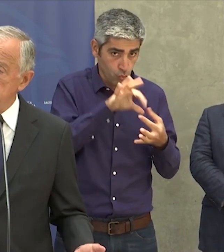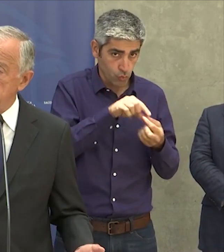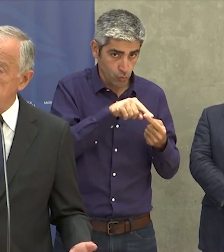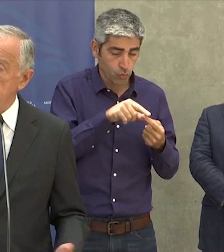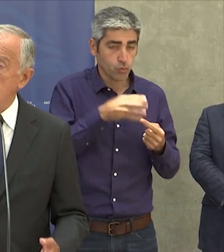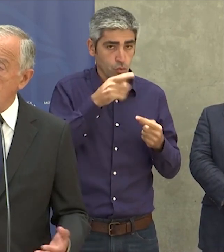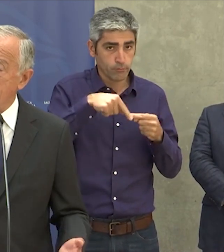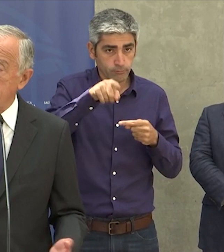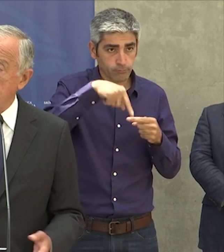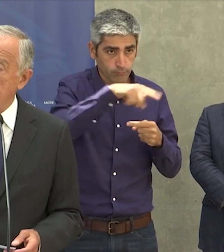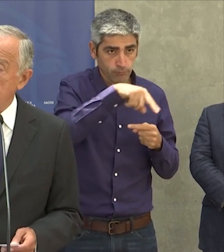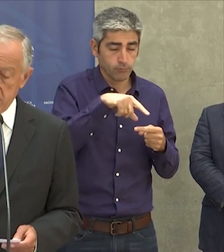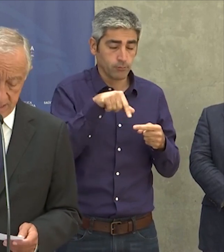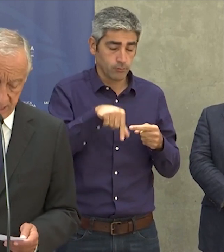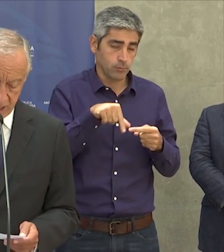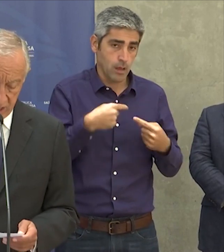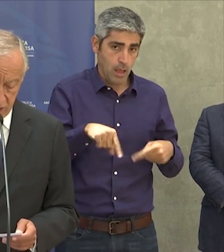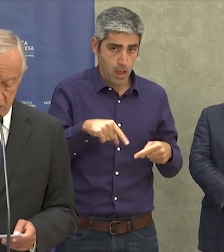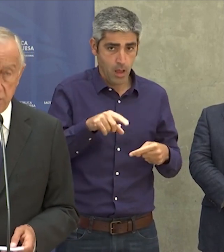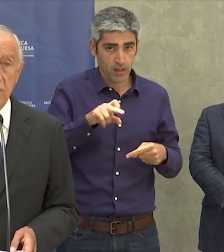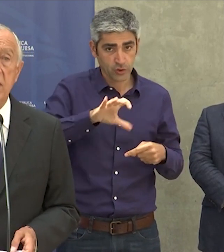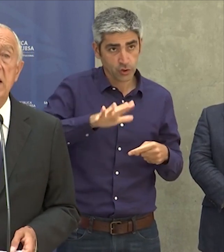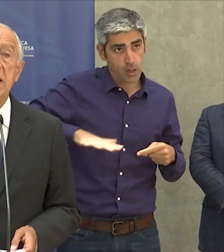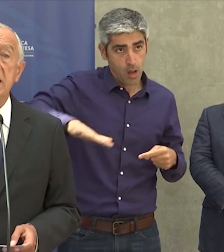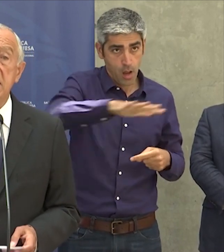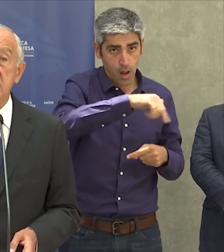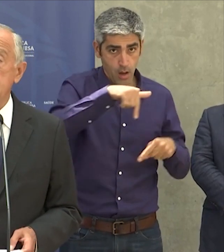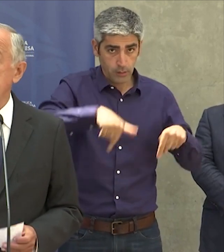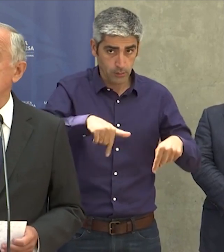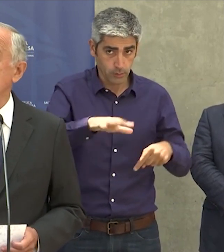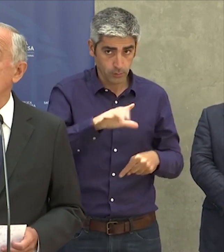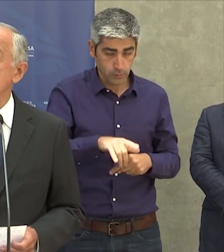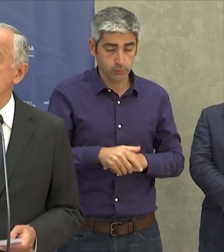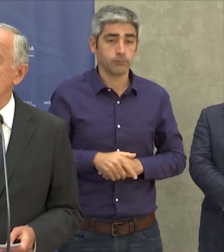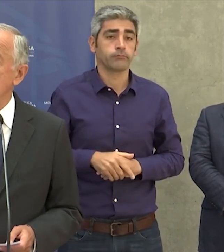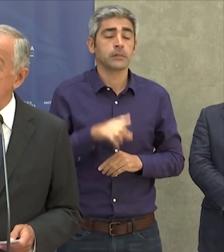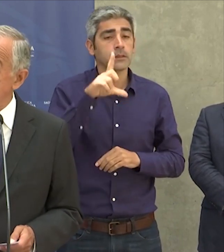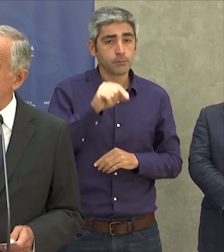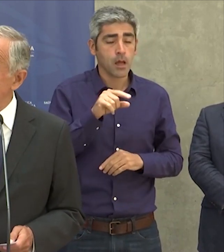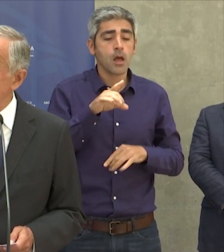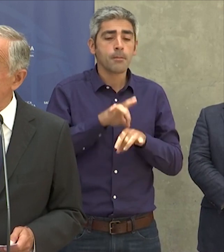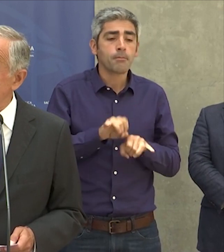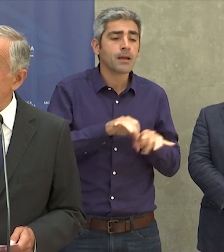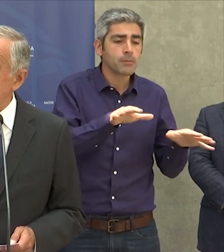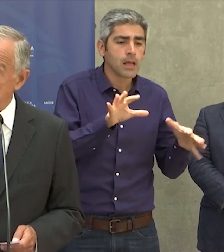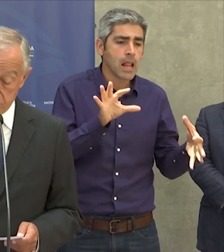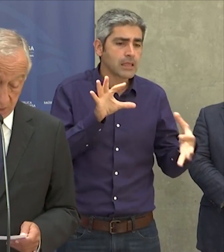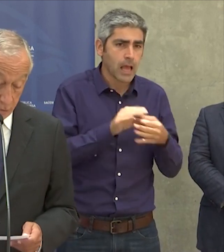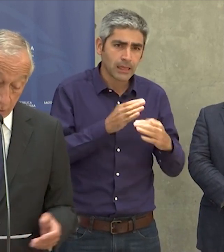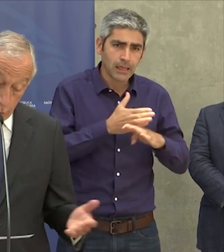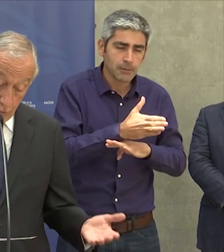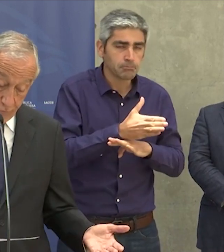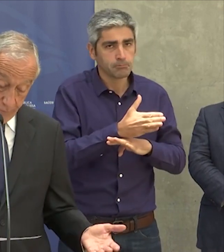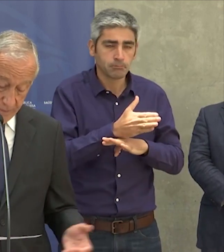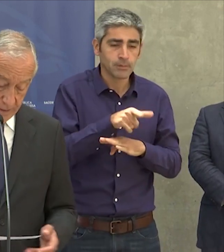as linhas no quadro desta região e o surto pandémico. É